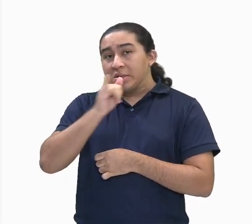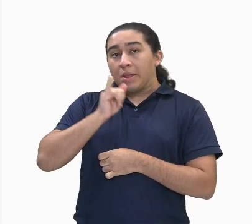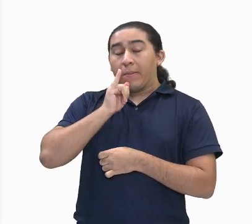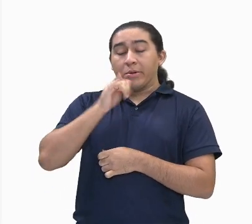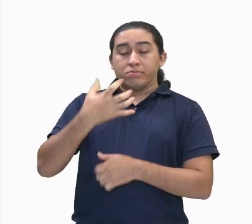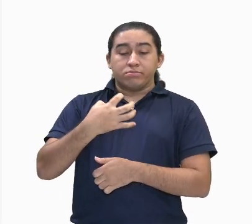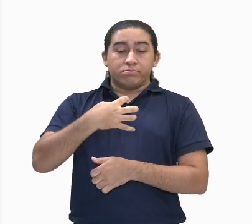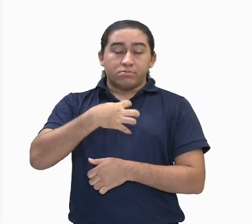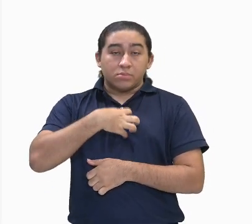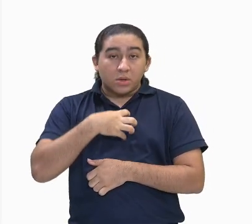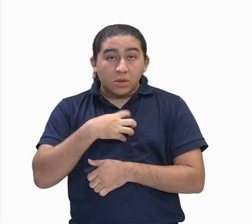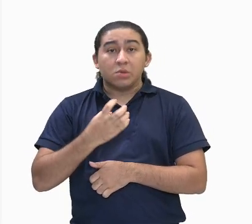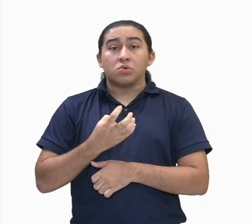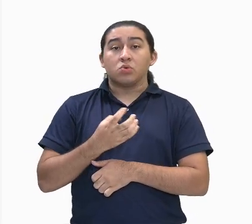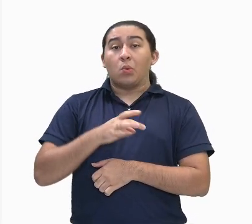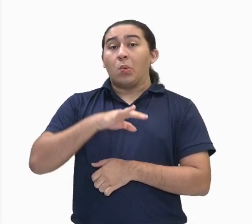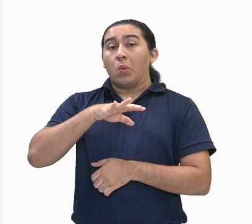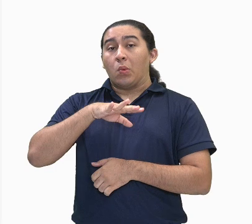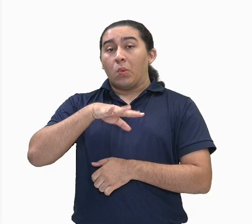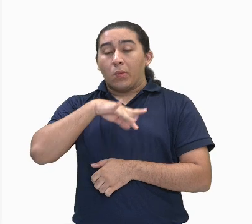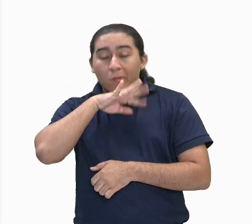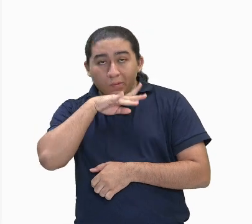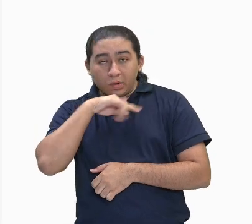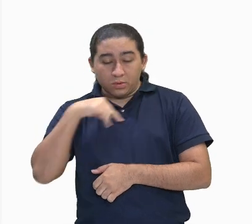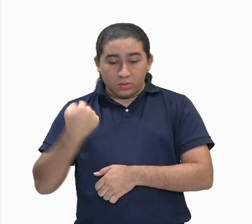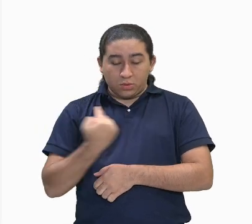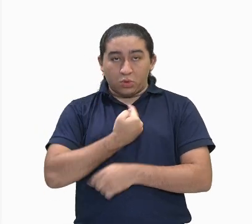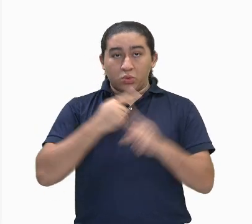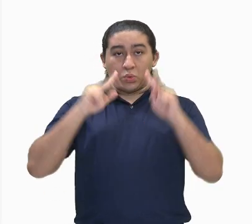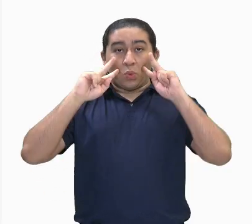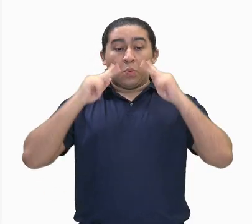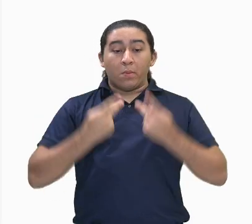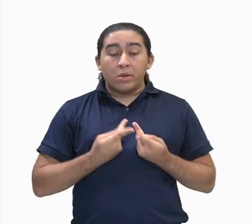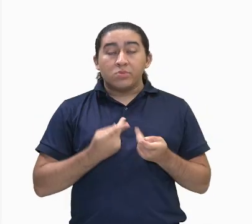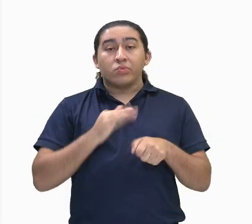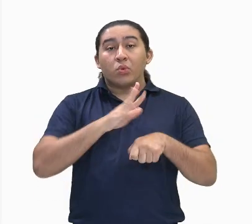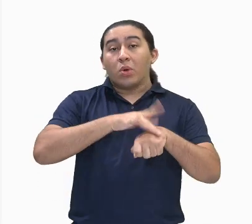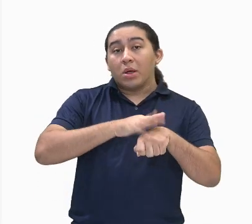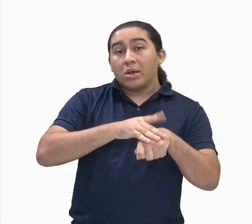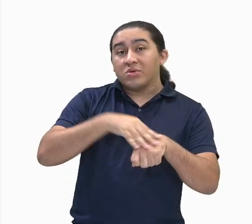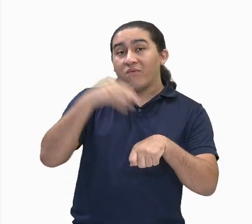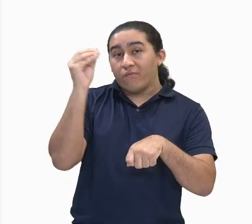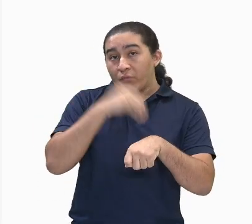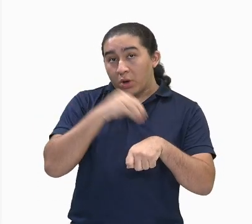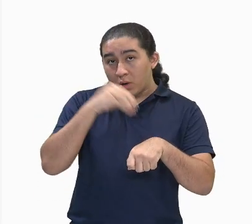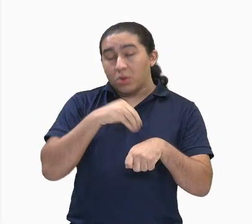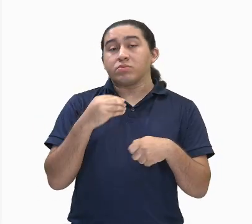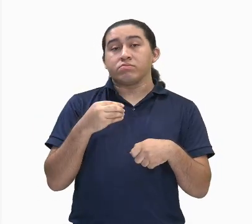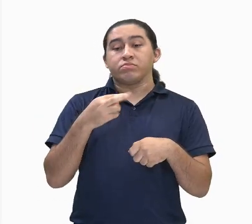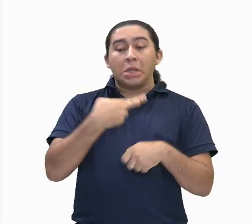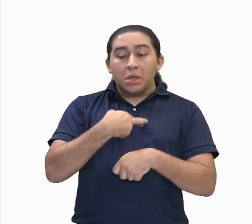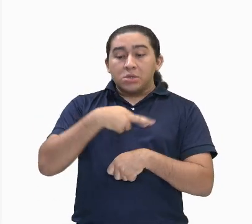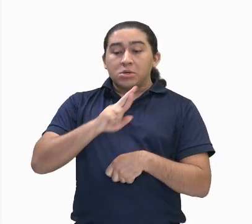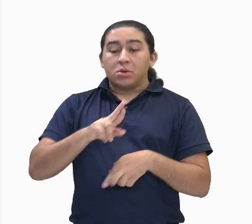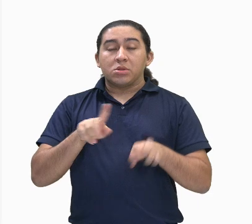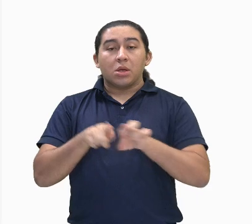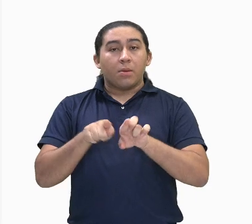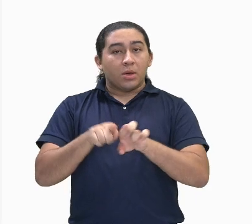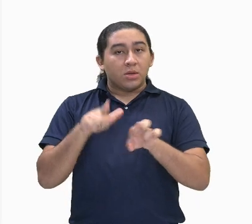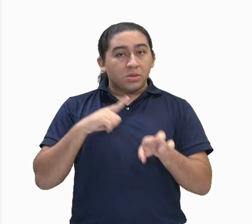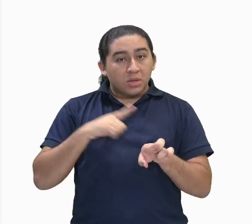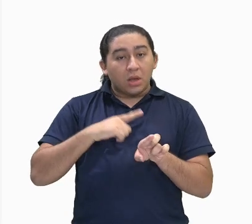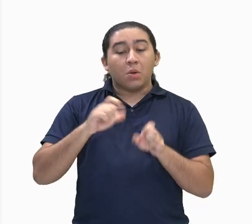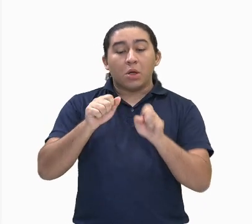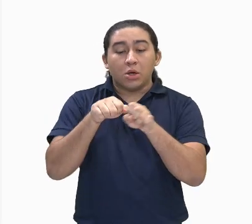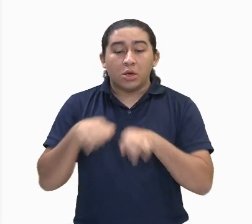vida humana é quando estamos doentes, fragilizados. As religiões também têm celebrações, têm ritos